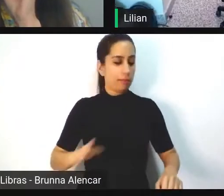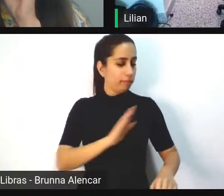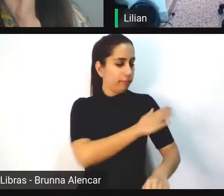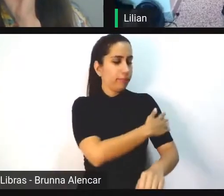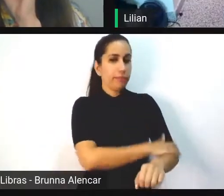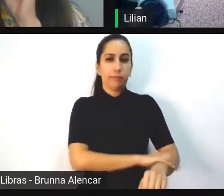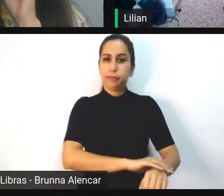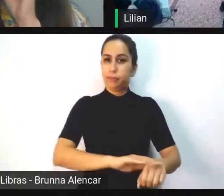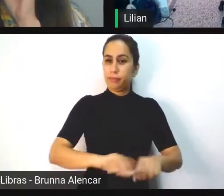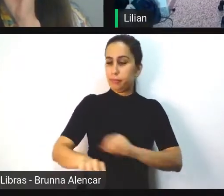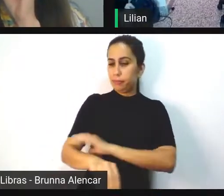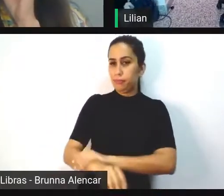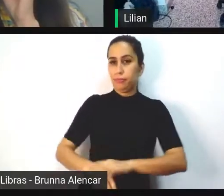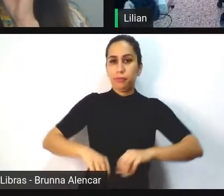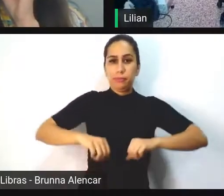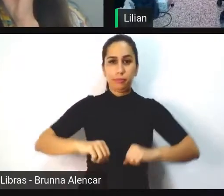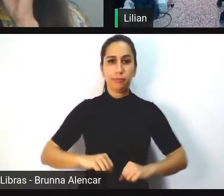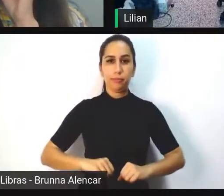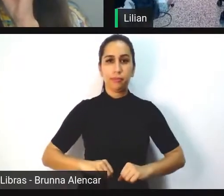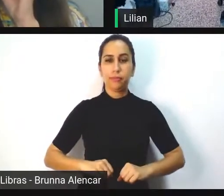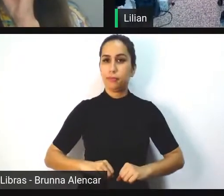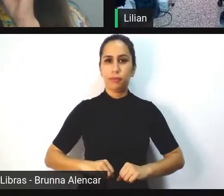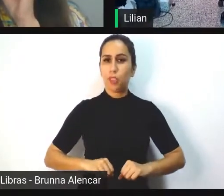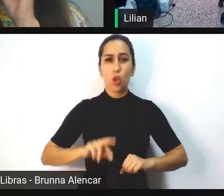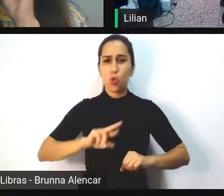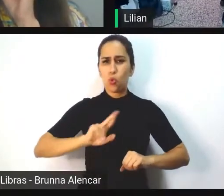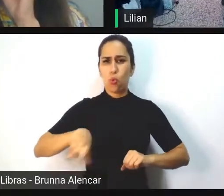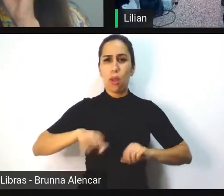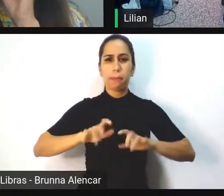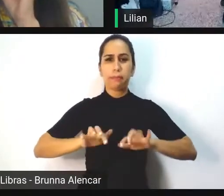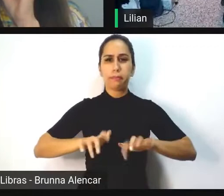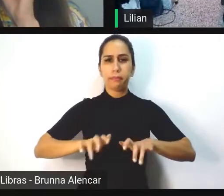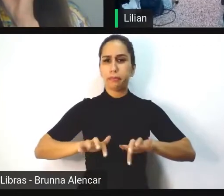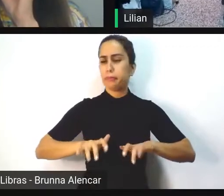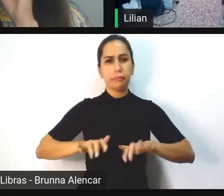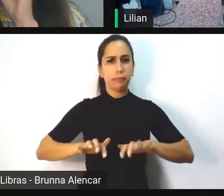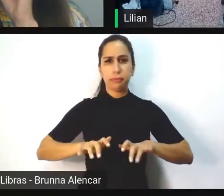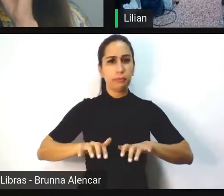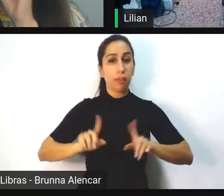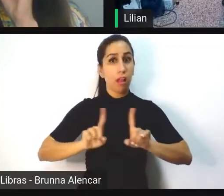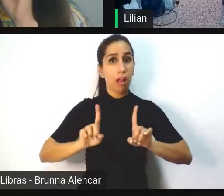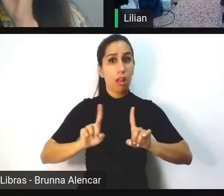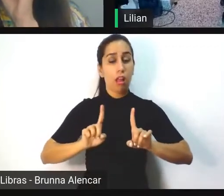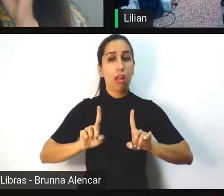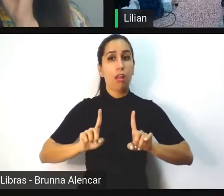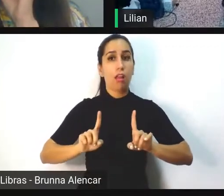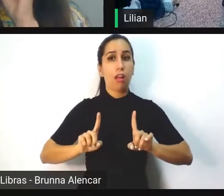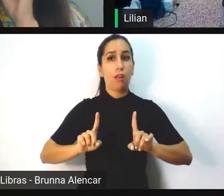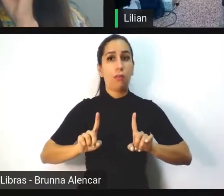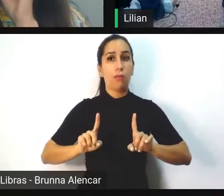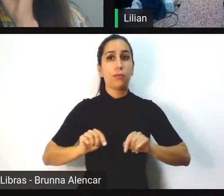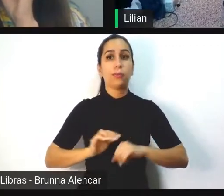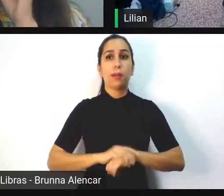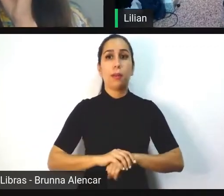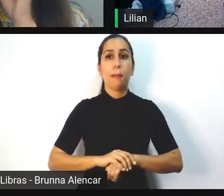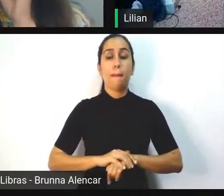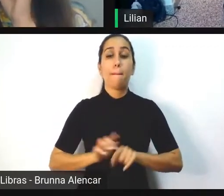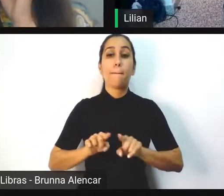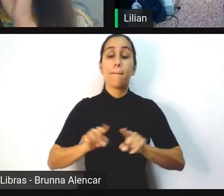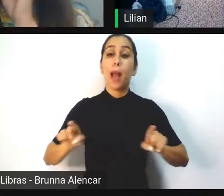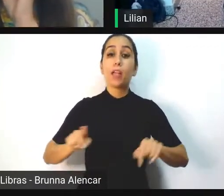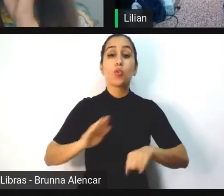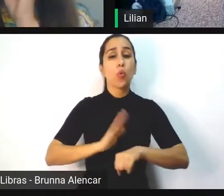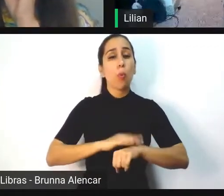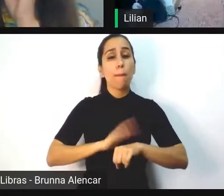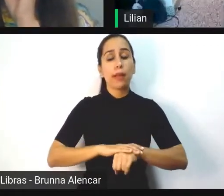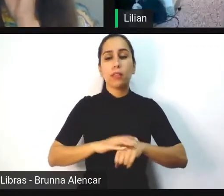vão ver quando eu começar a falar de mesa, mas quando eu não estiver digitando, eu